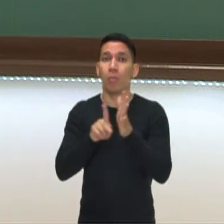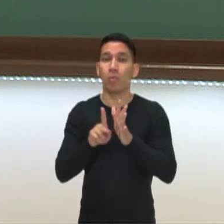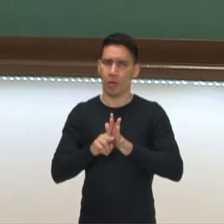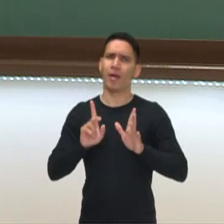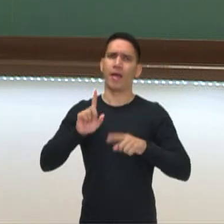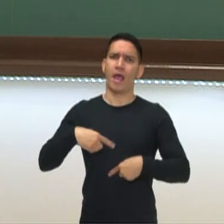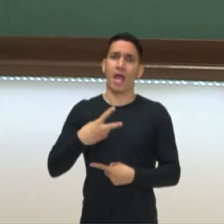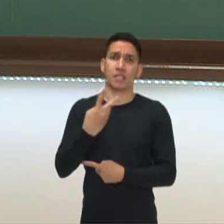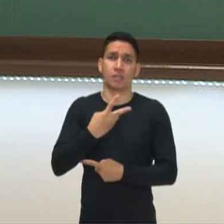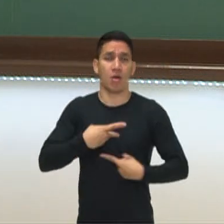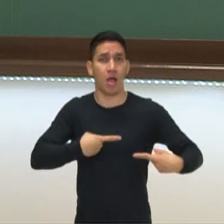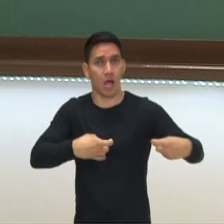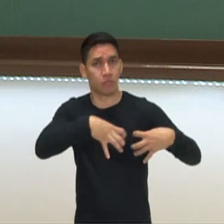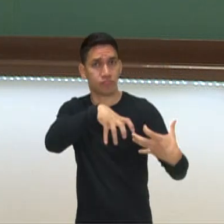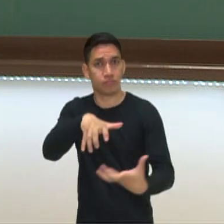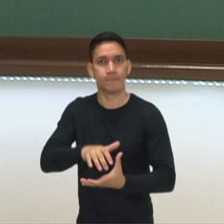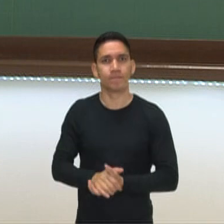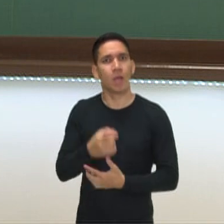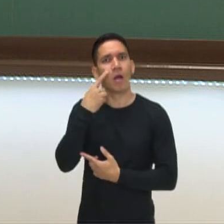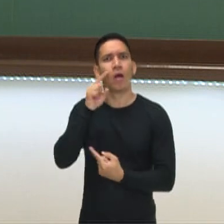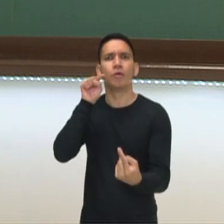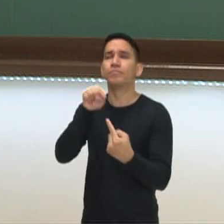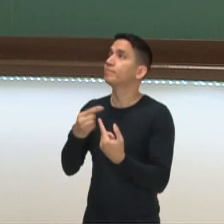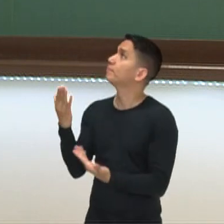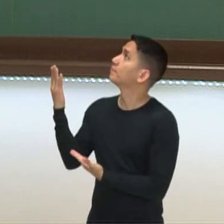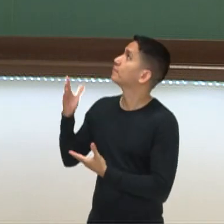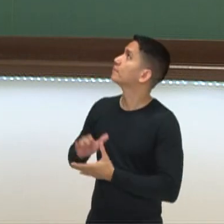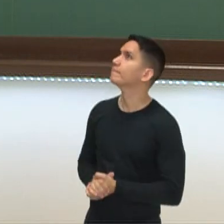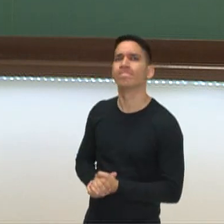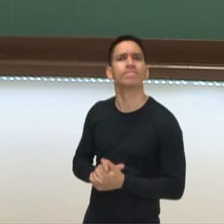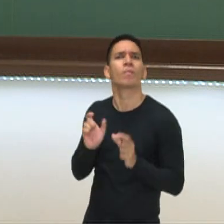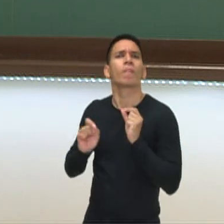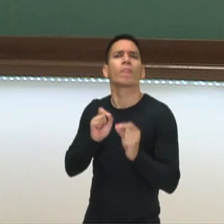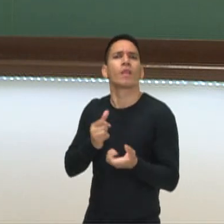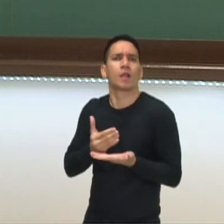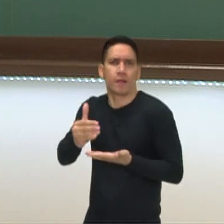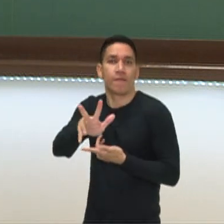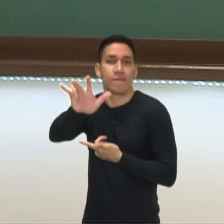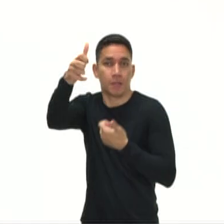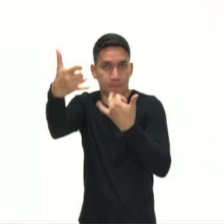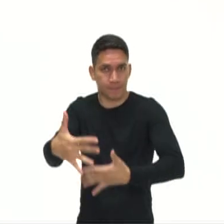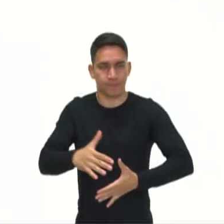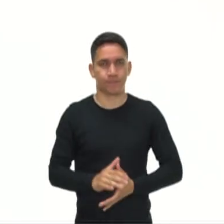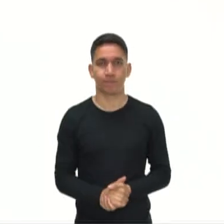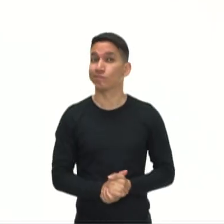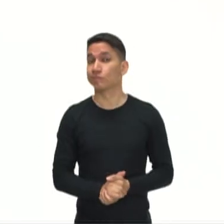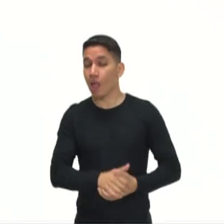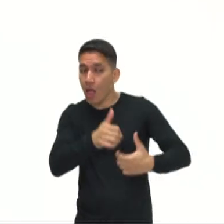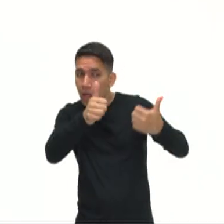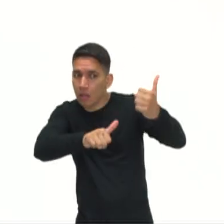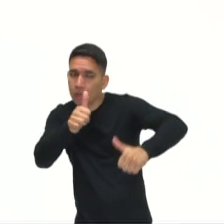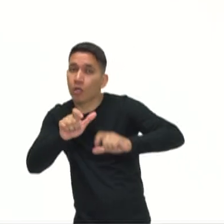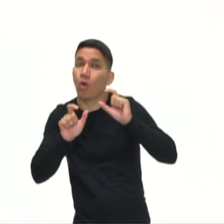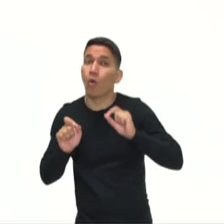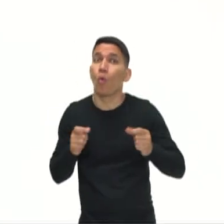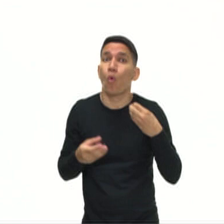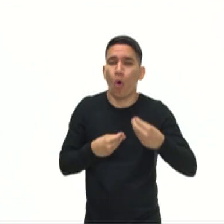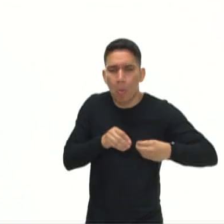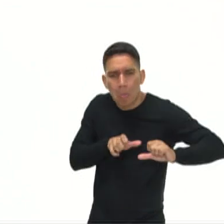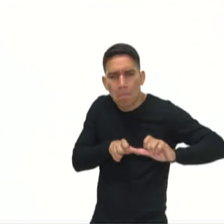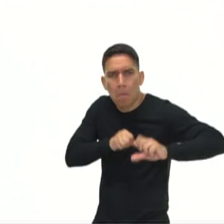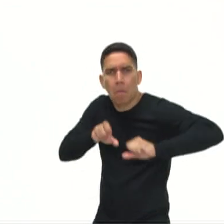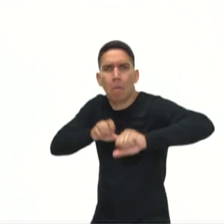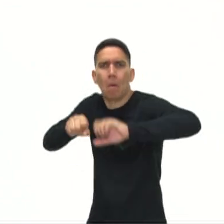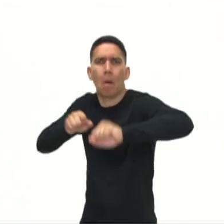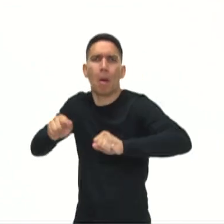Segunda Guerra Mundial. Então, quais são os objetivos para a nossa aula de hoje? É verificar o avanço dos aliados e a virada